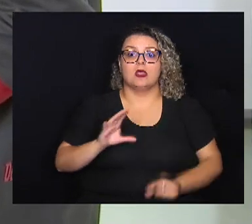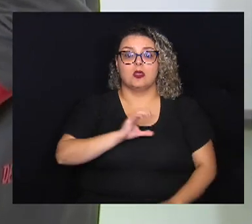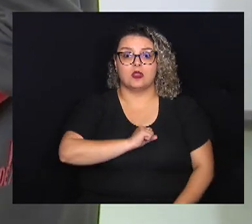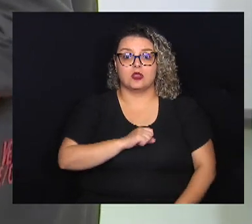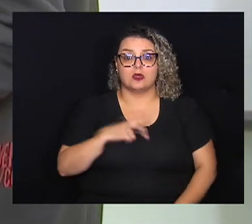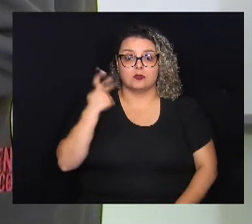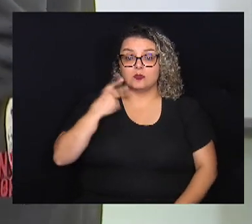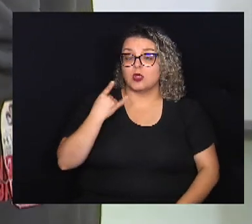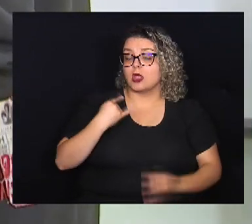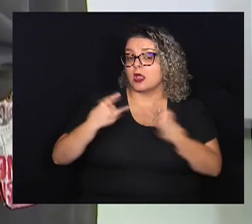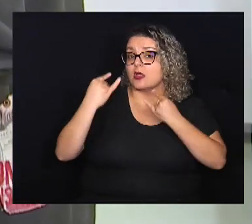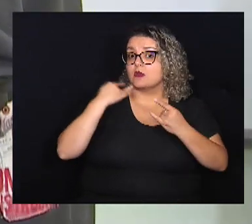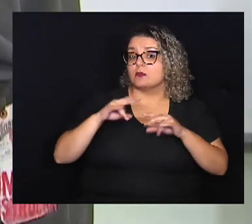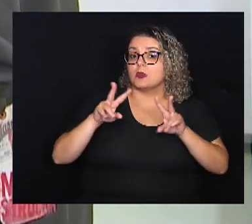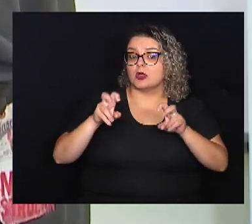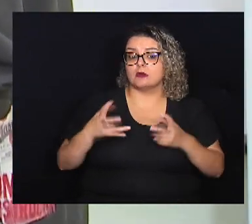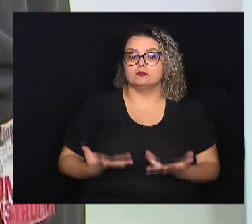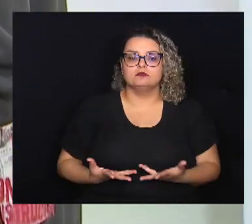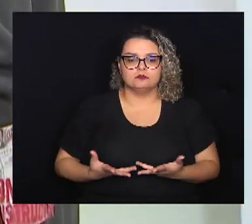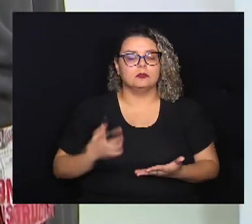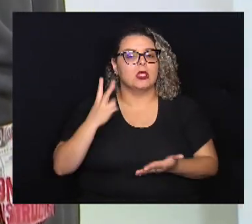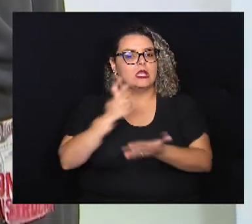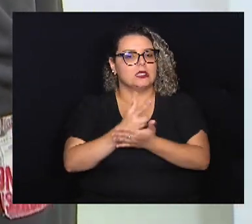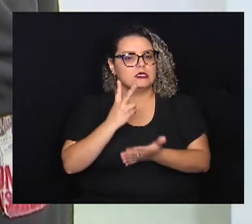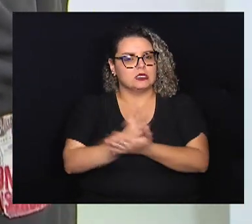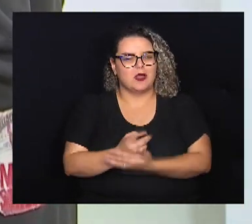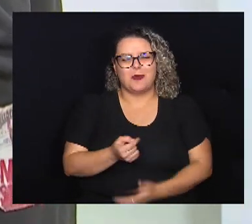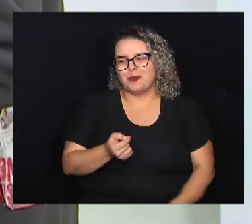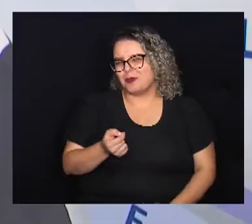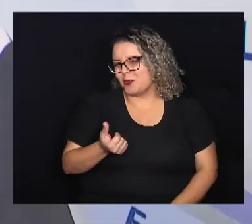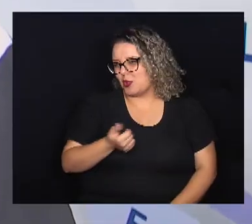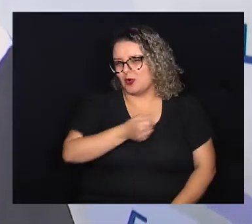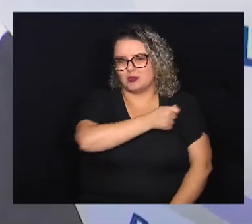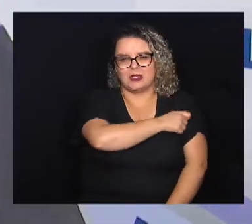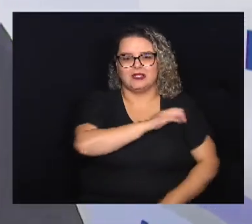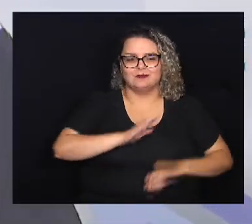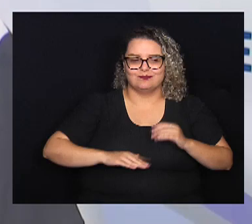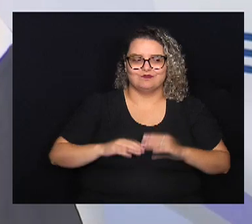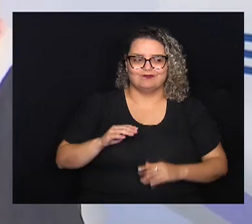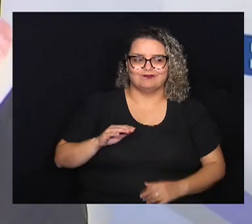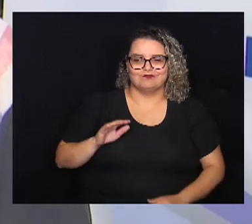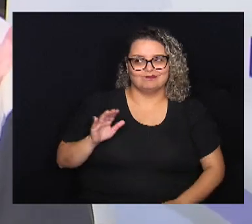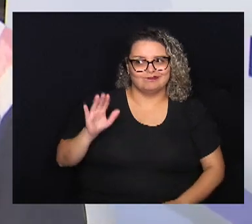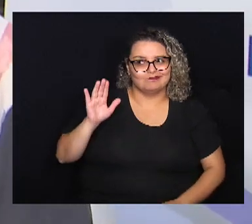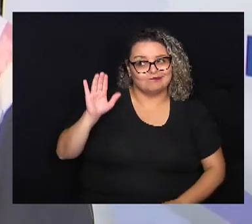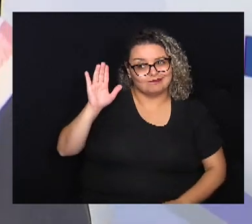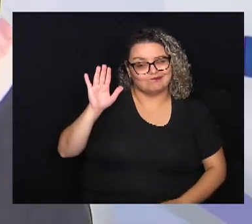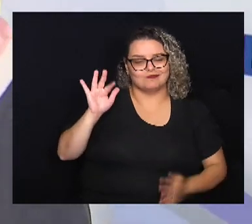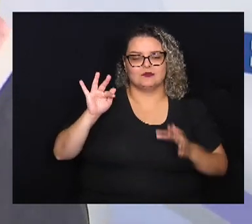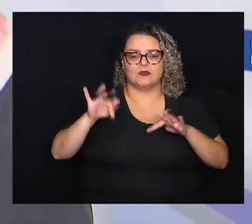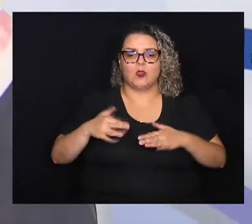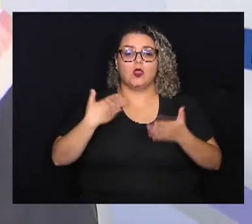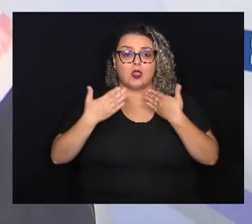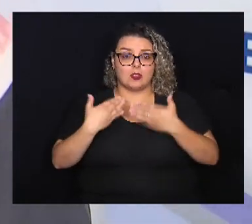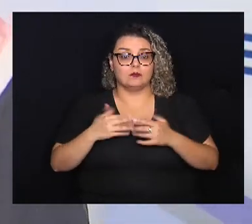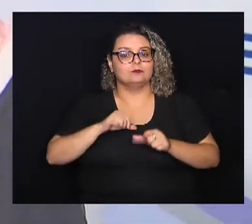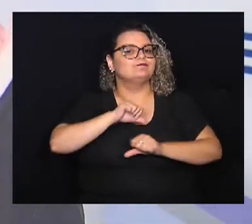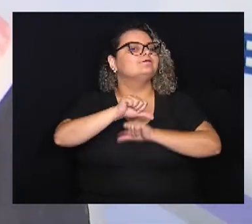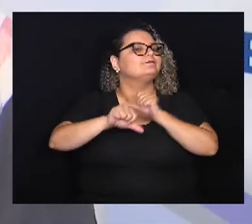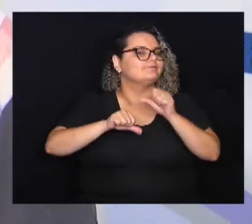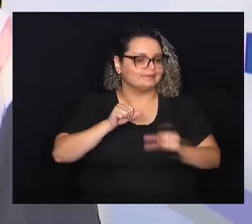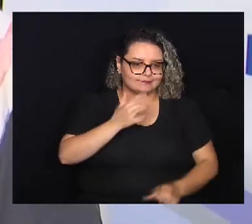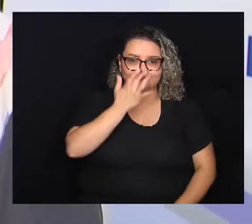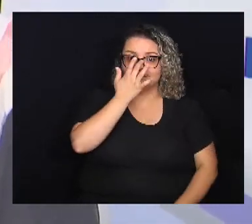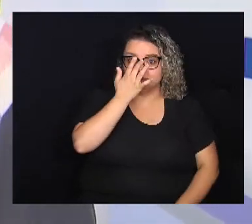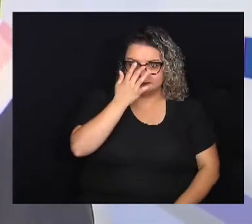se interessa pelo assunto e sempre são poucos alunos que levantam a mão e no final da conversa a gente vê isso mudar Eles